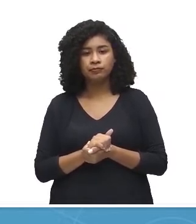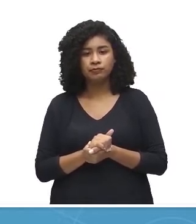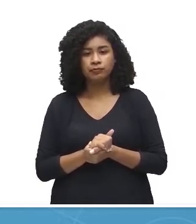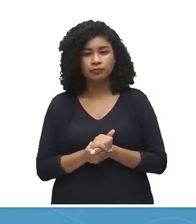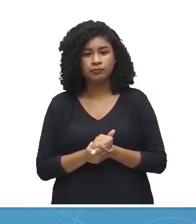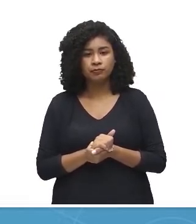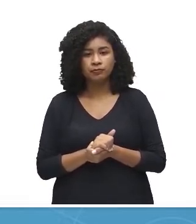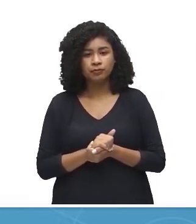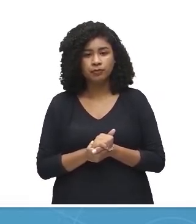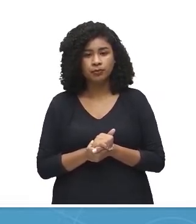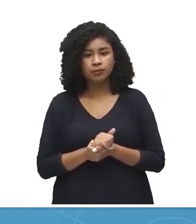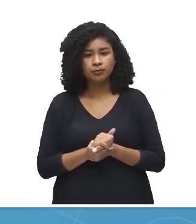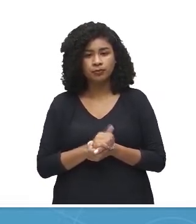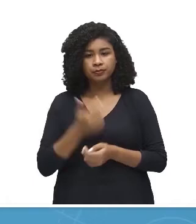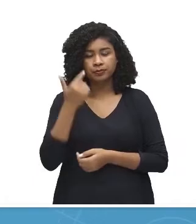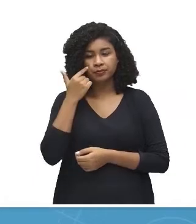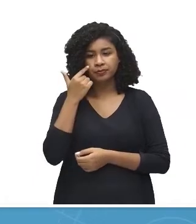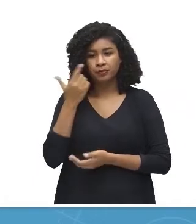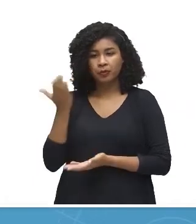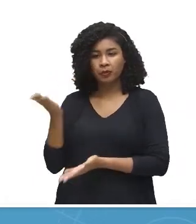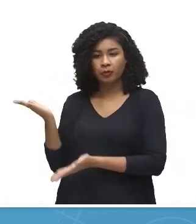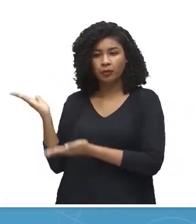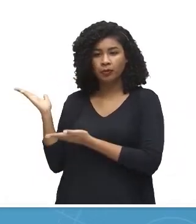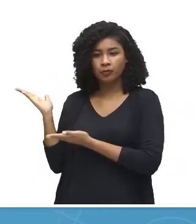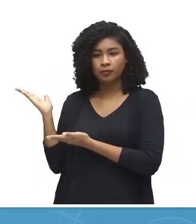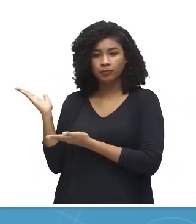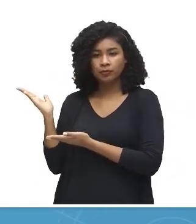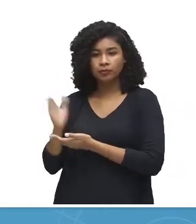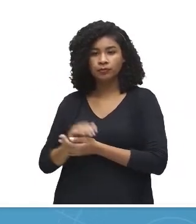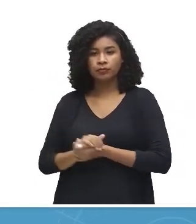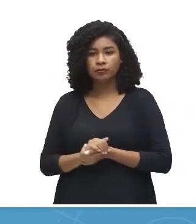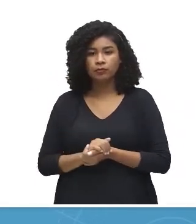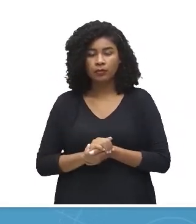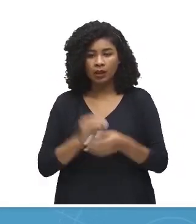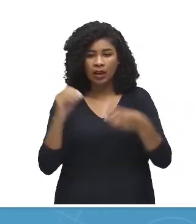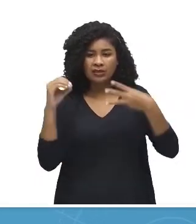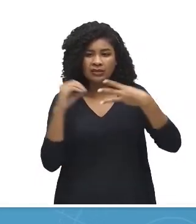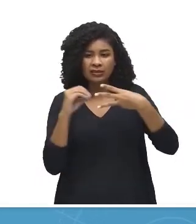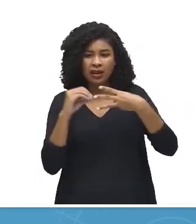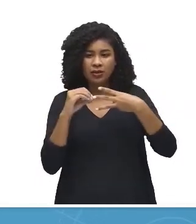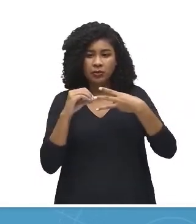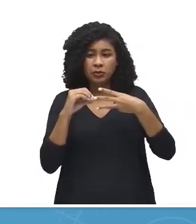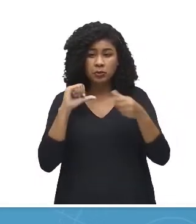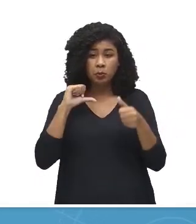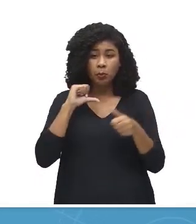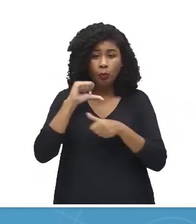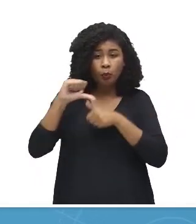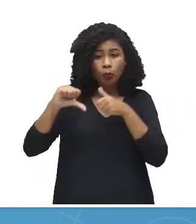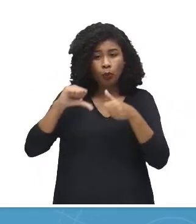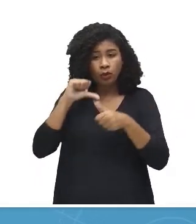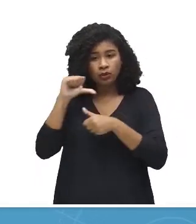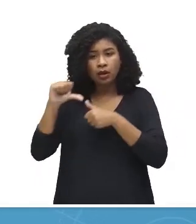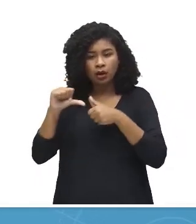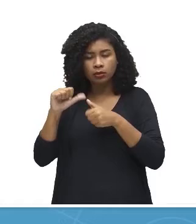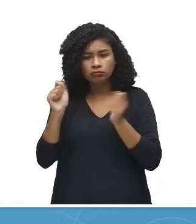aqui o de transição, né? A célula ela modifica o formato dela conforme a sua